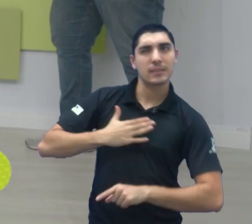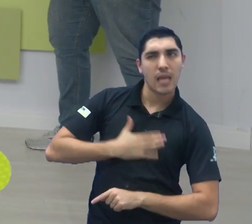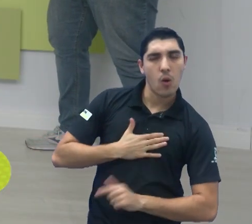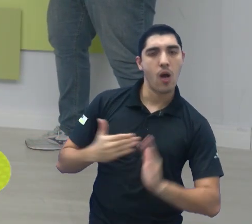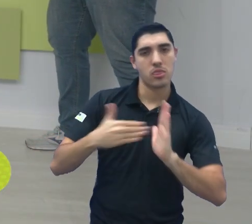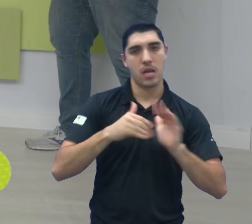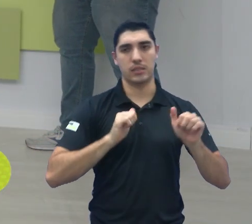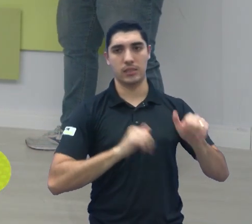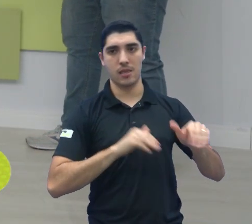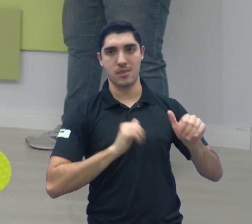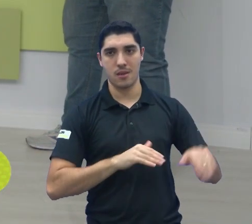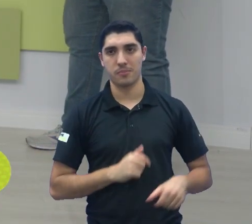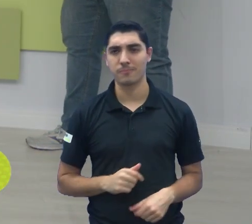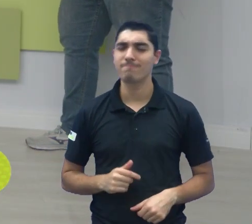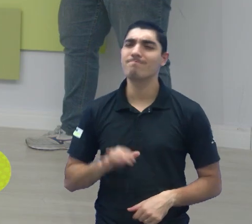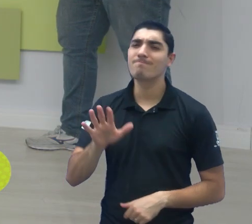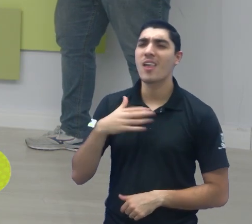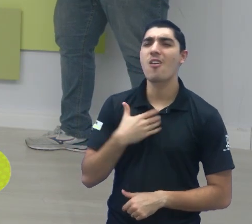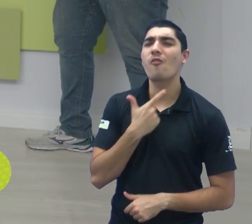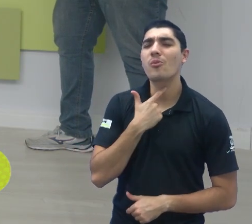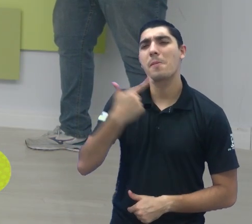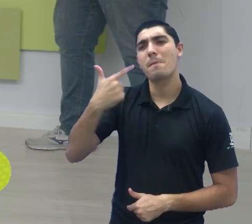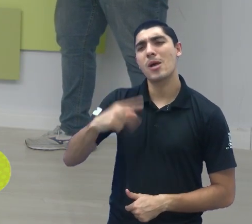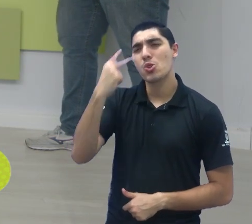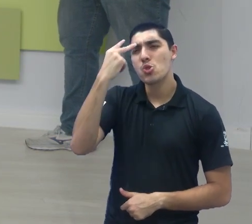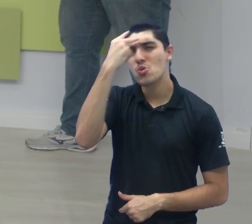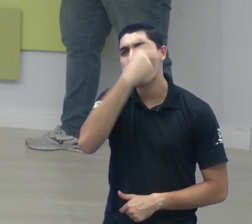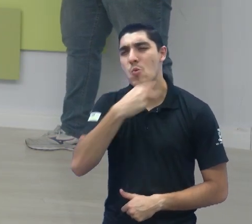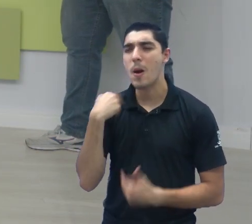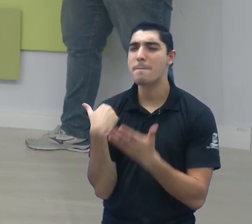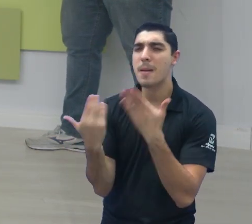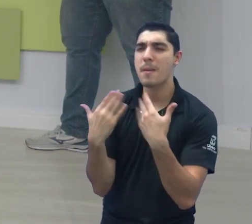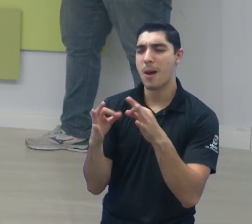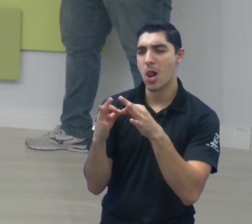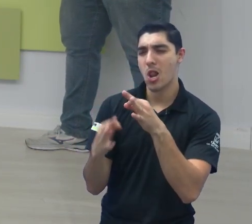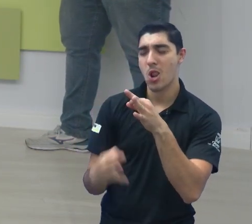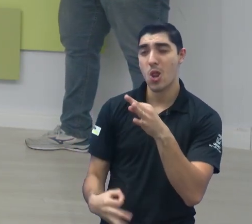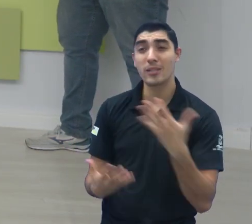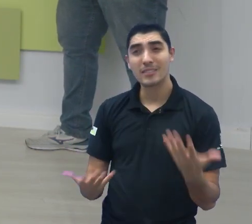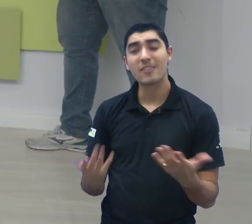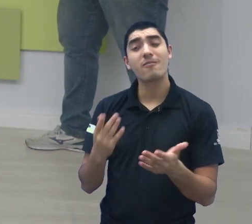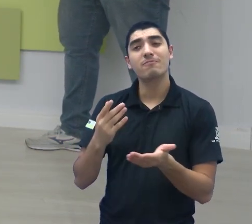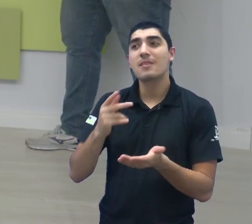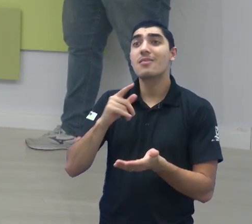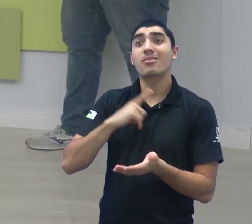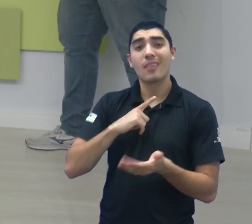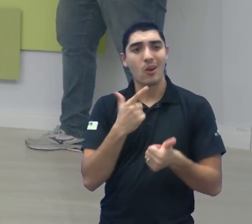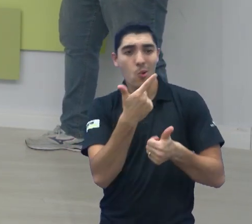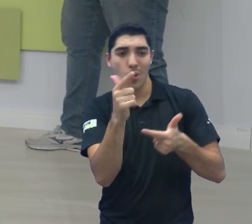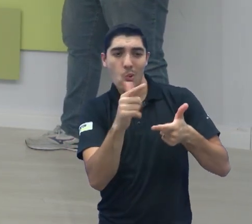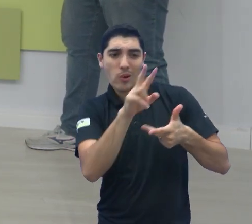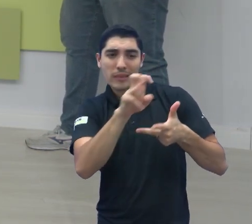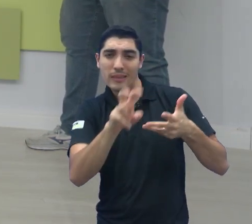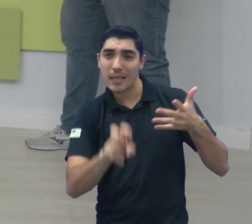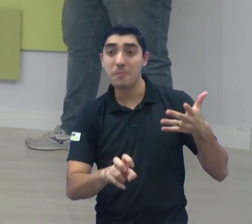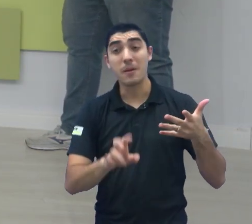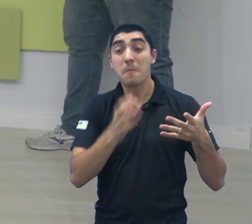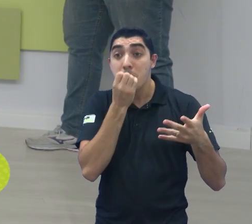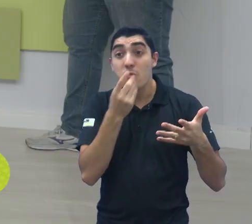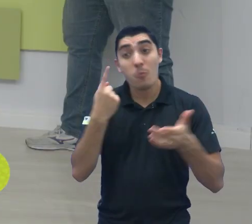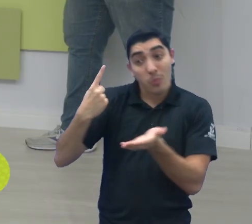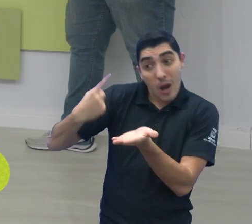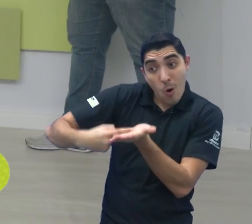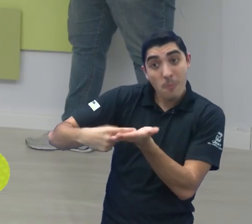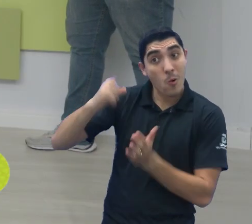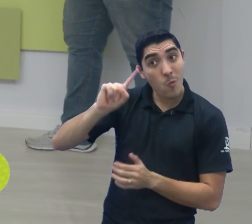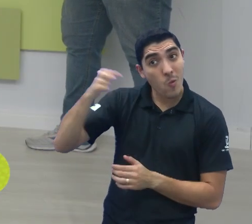Zezinho, eu queria ficar mais 2 horas conversando com você de bocha paralímpica. O bom é que faltou a gente conversar um monte de coisa, já fica o convite para você voltar aqui para